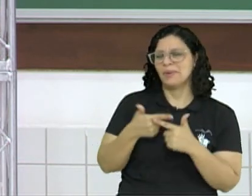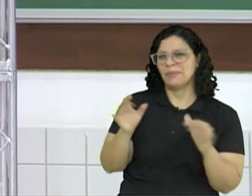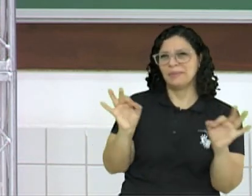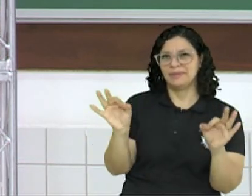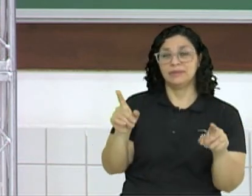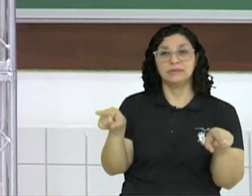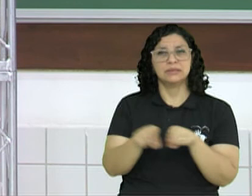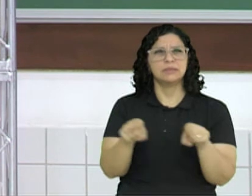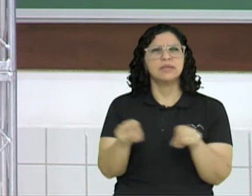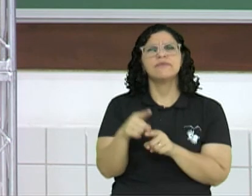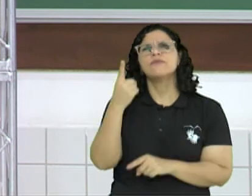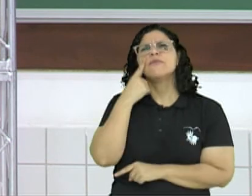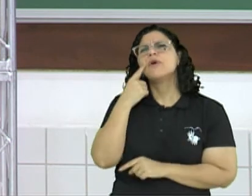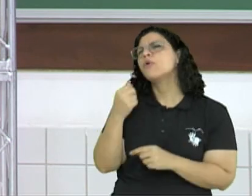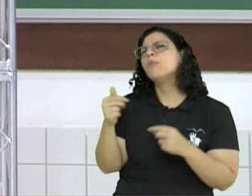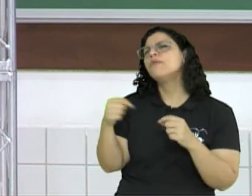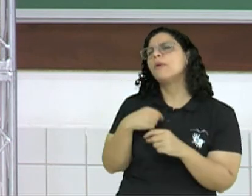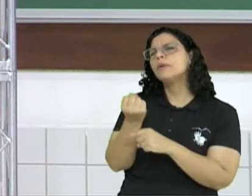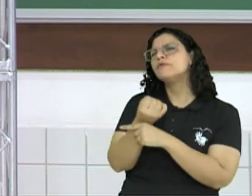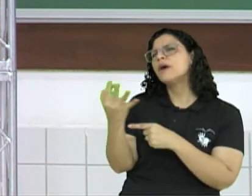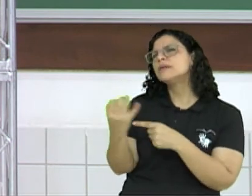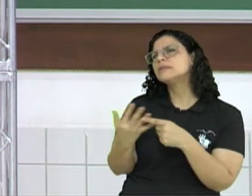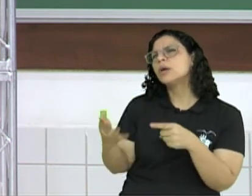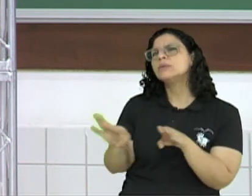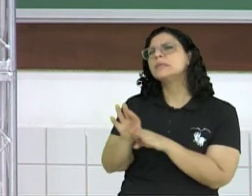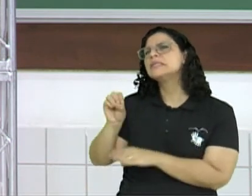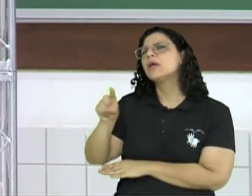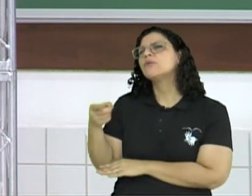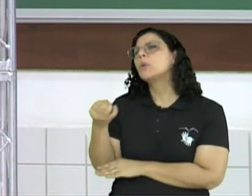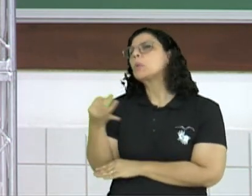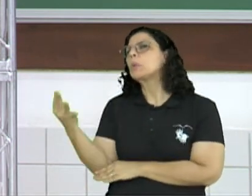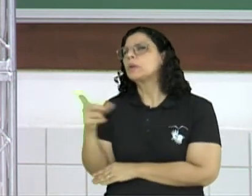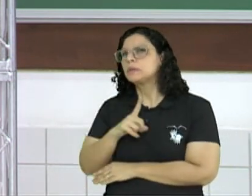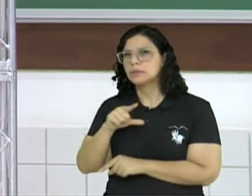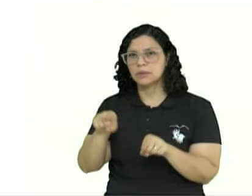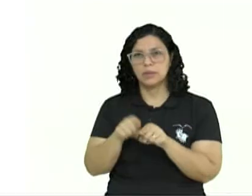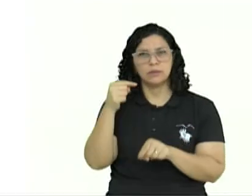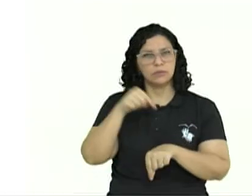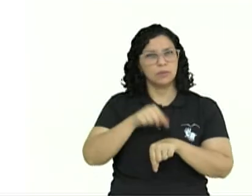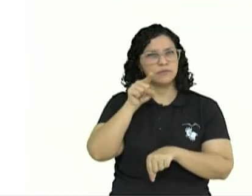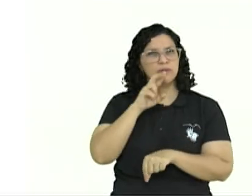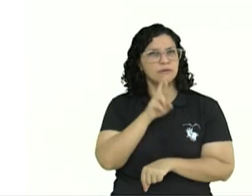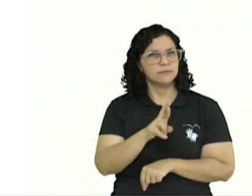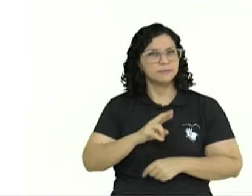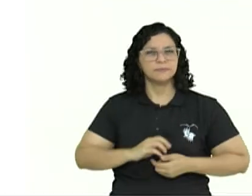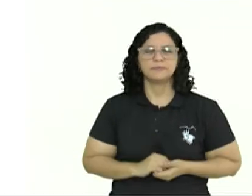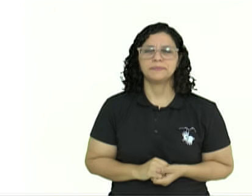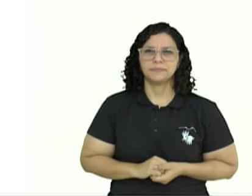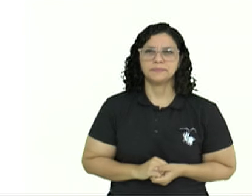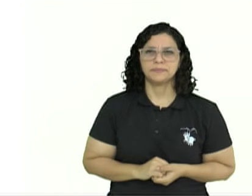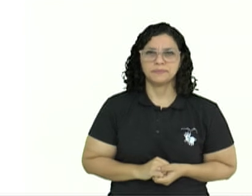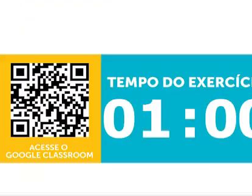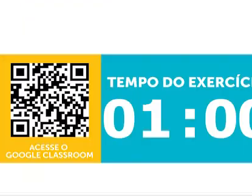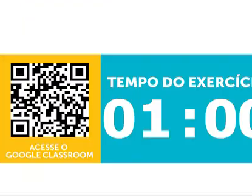nesse aqui? O que vai ser essa representação fracionária? E essa representação decimal? Tempo para vocês.